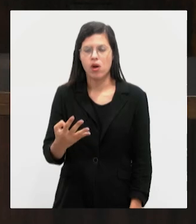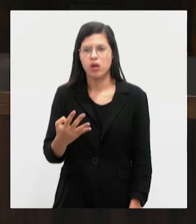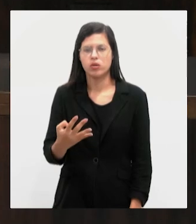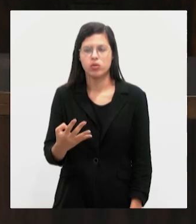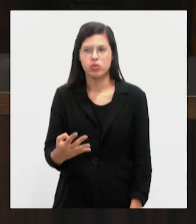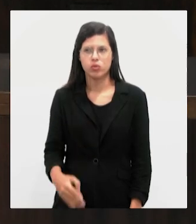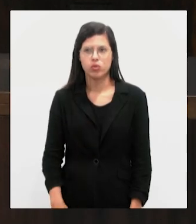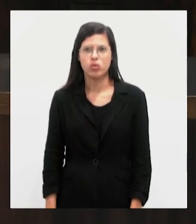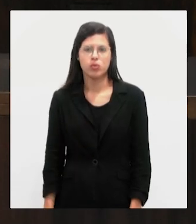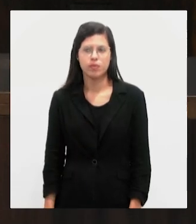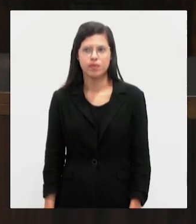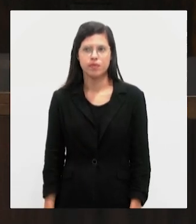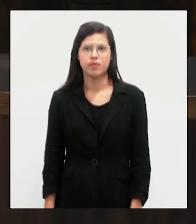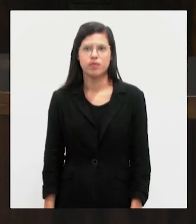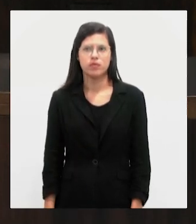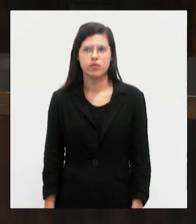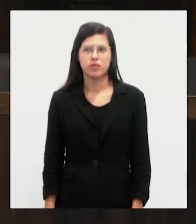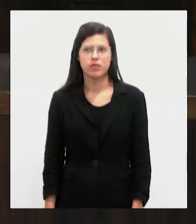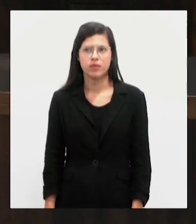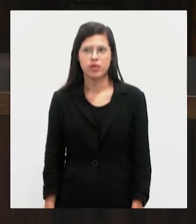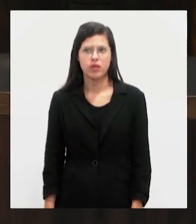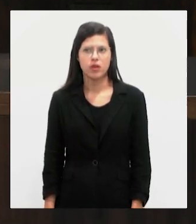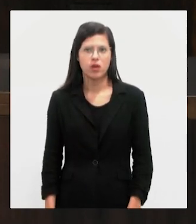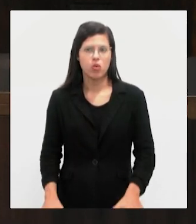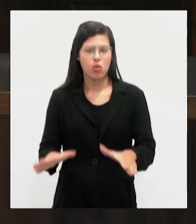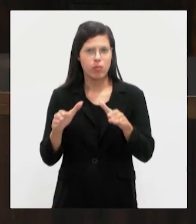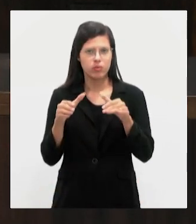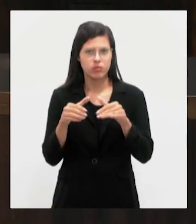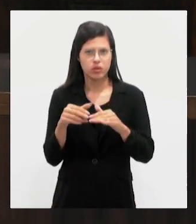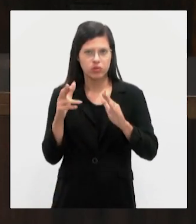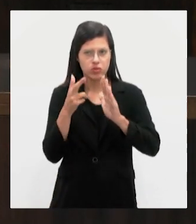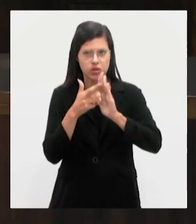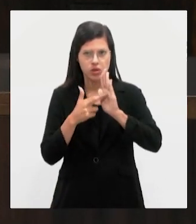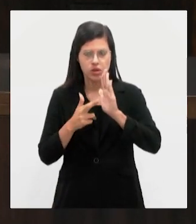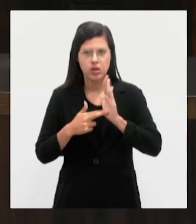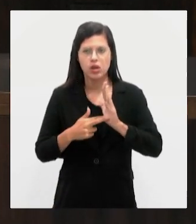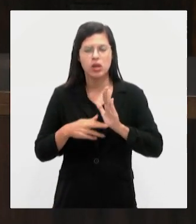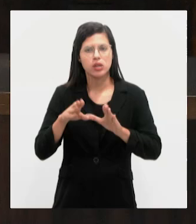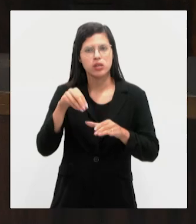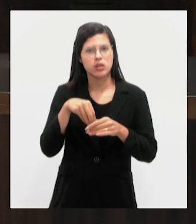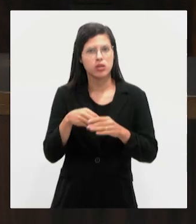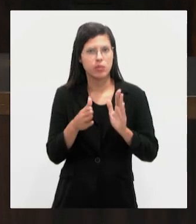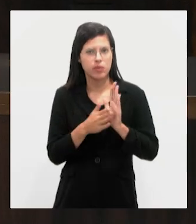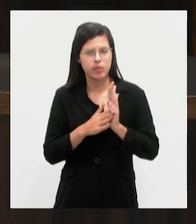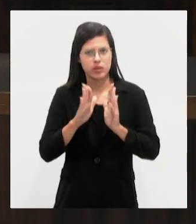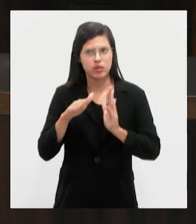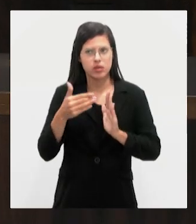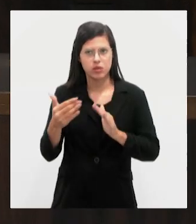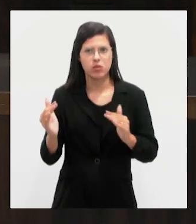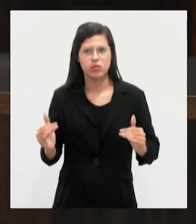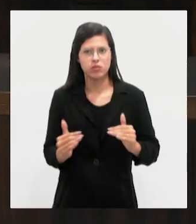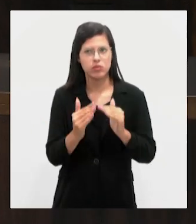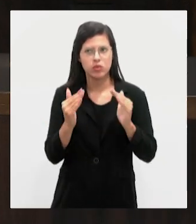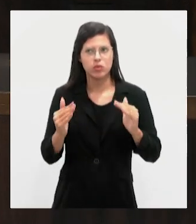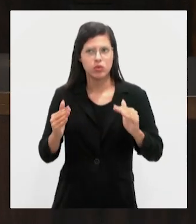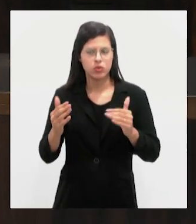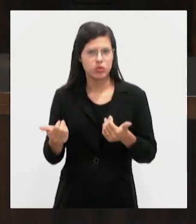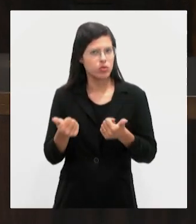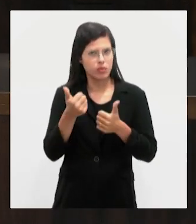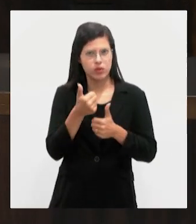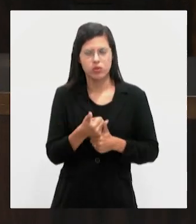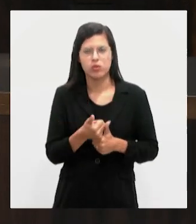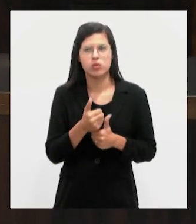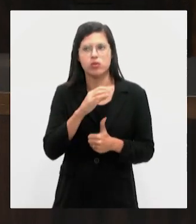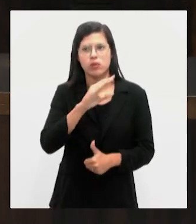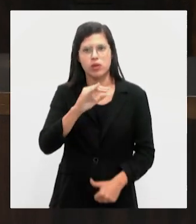por substitutivo de normas internas e preposição externas, favorável com o